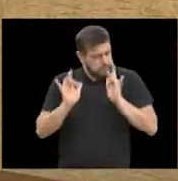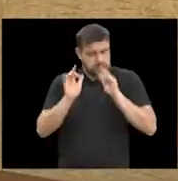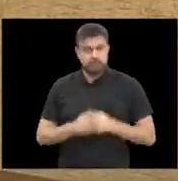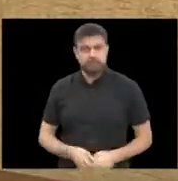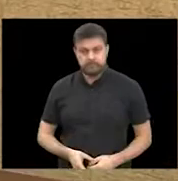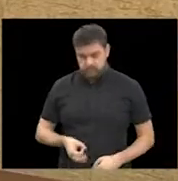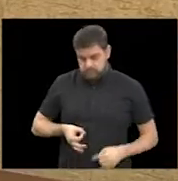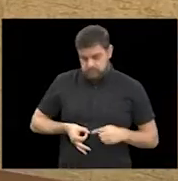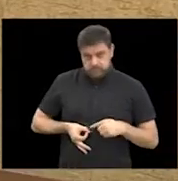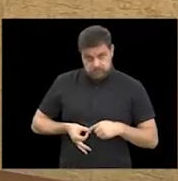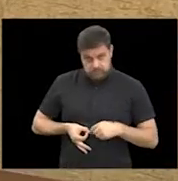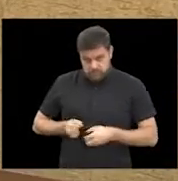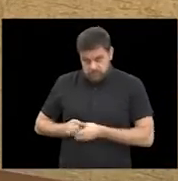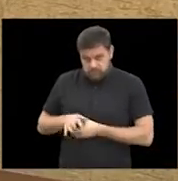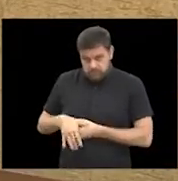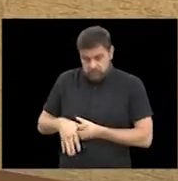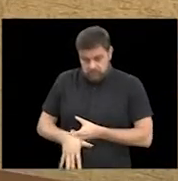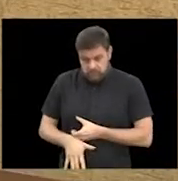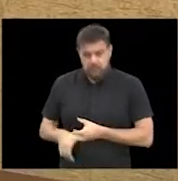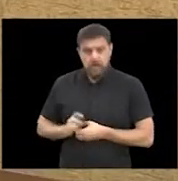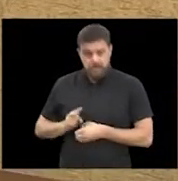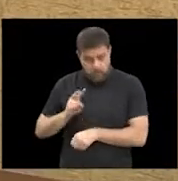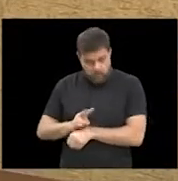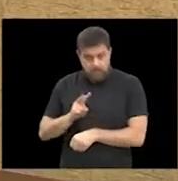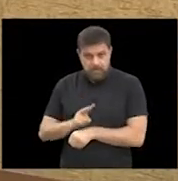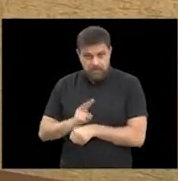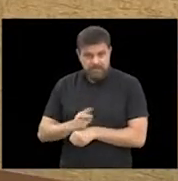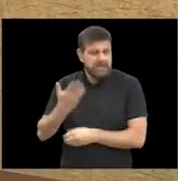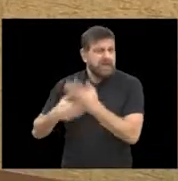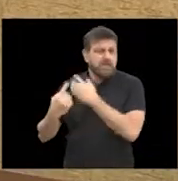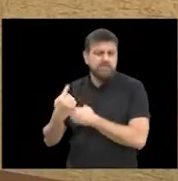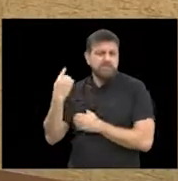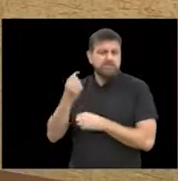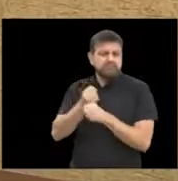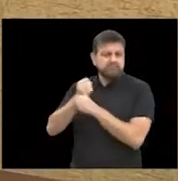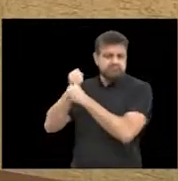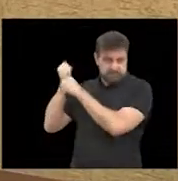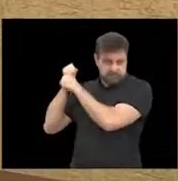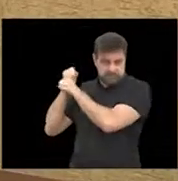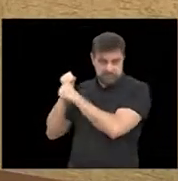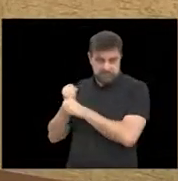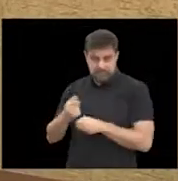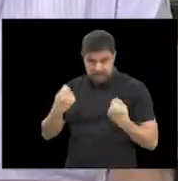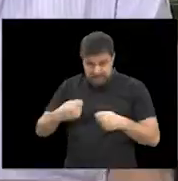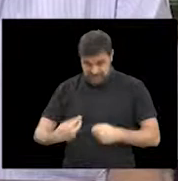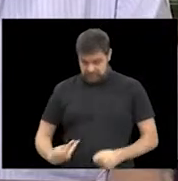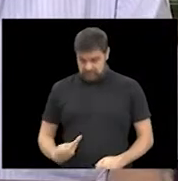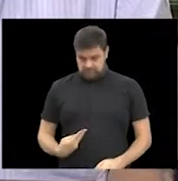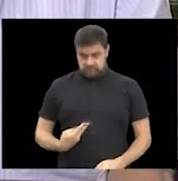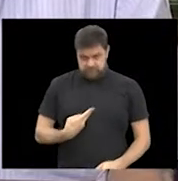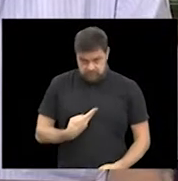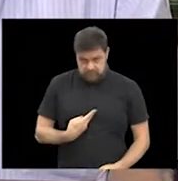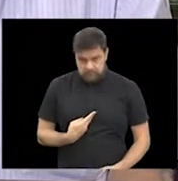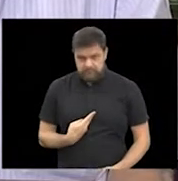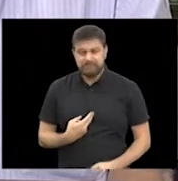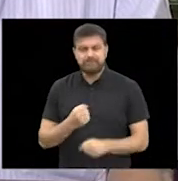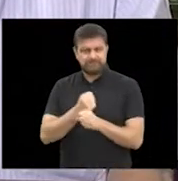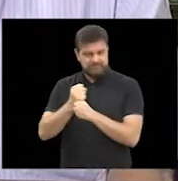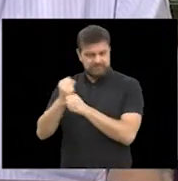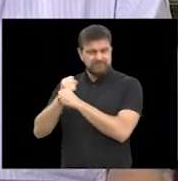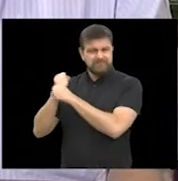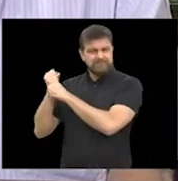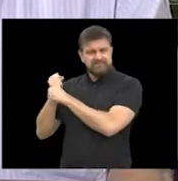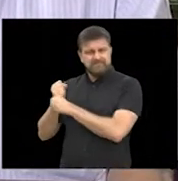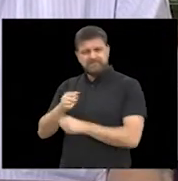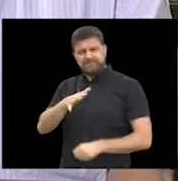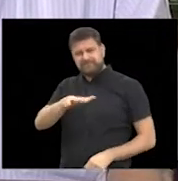úlcera, então, ela tem tratamento hoje em dia? Tem, mas muito. Há uns anos só com cirurgia, né? É, há alguns anos, eu diria